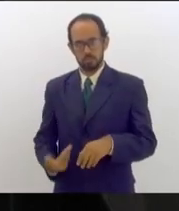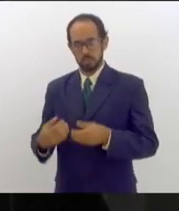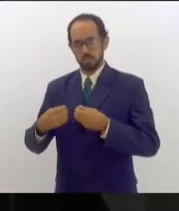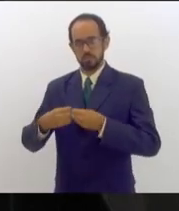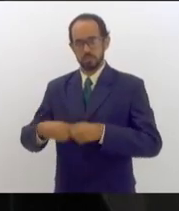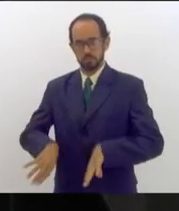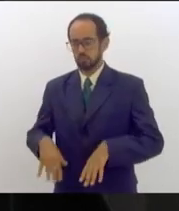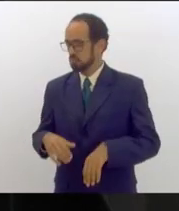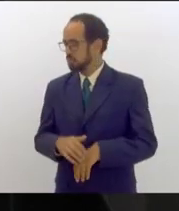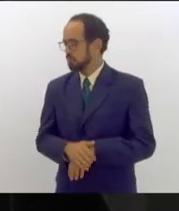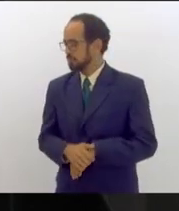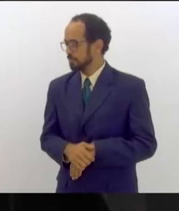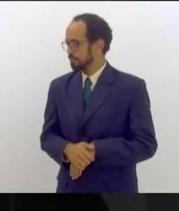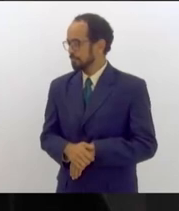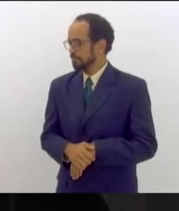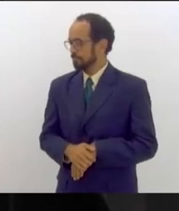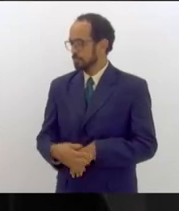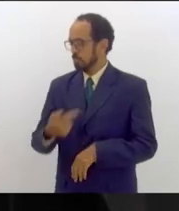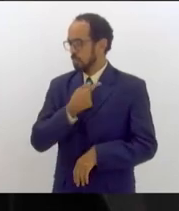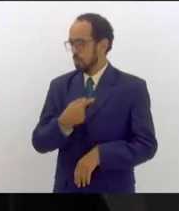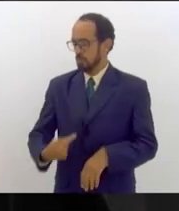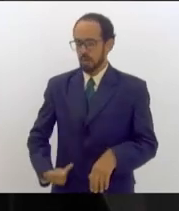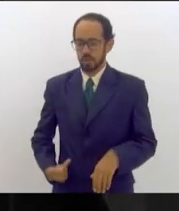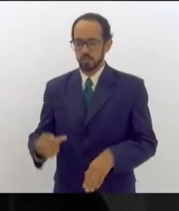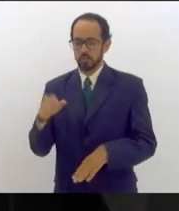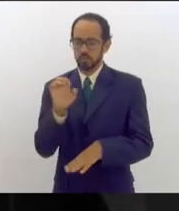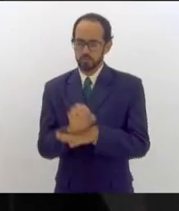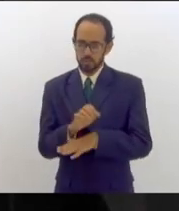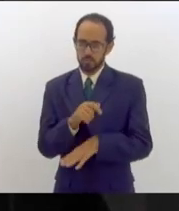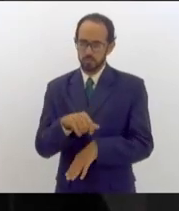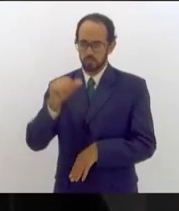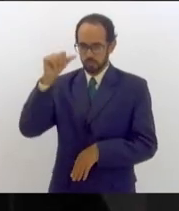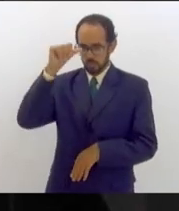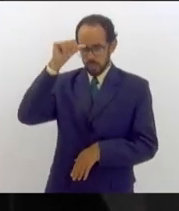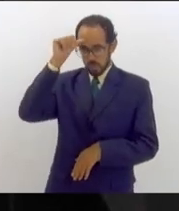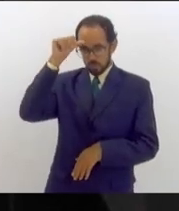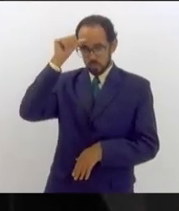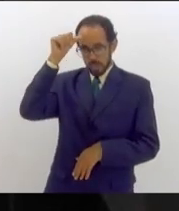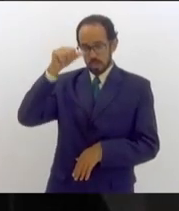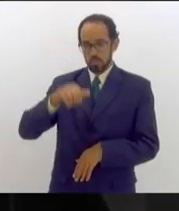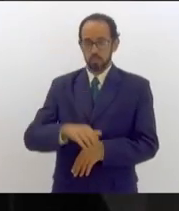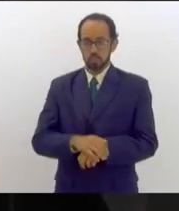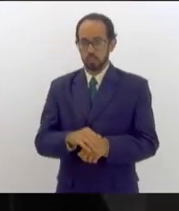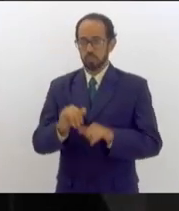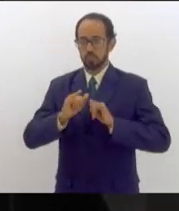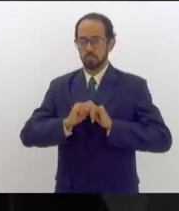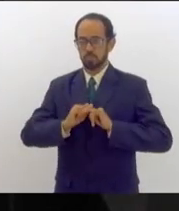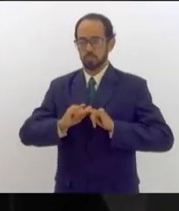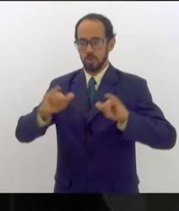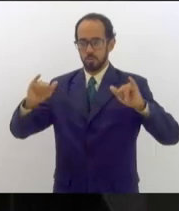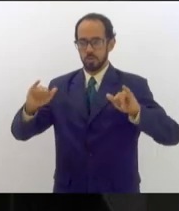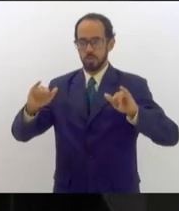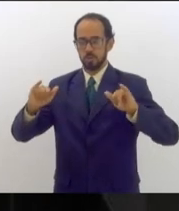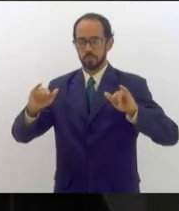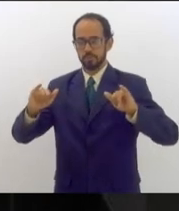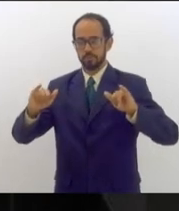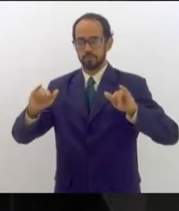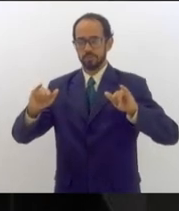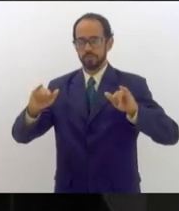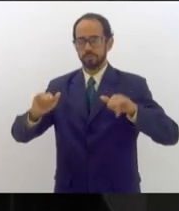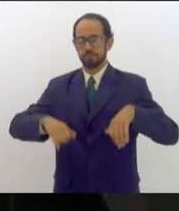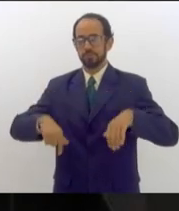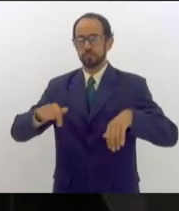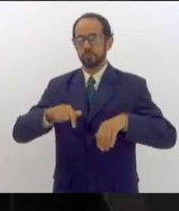o governador do Estado Cláudio Castro fez publicar no jornal